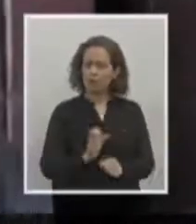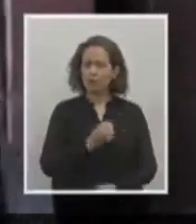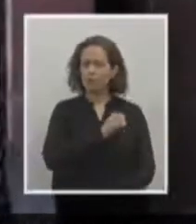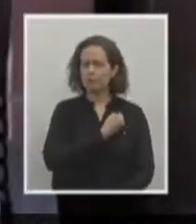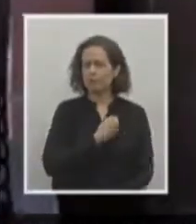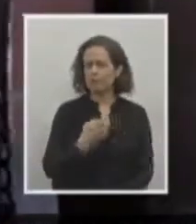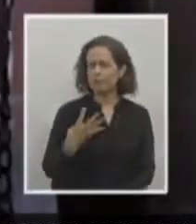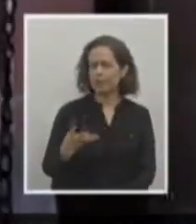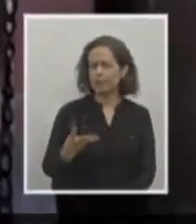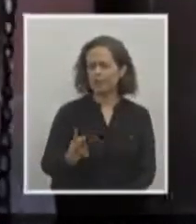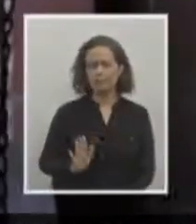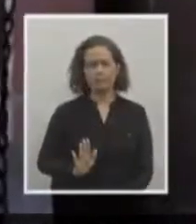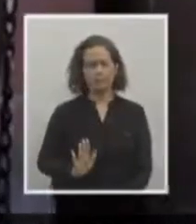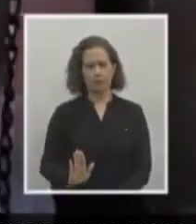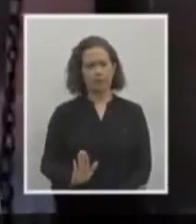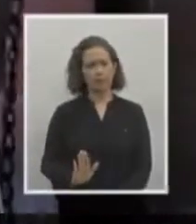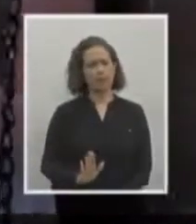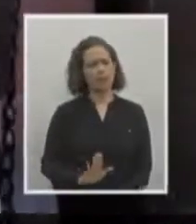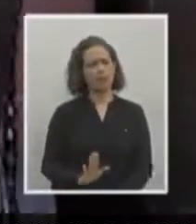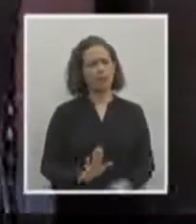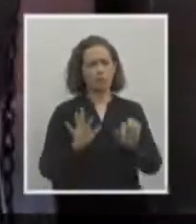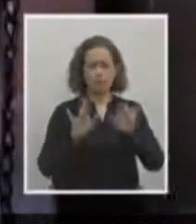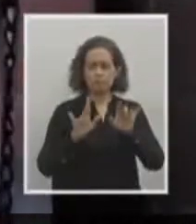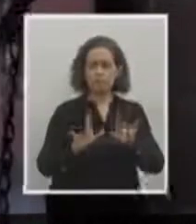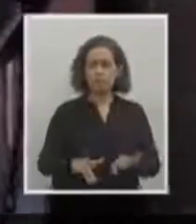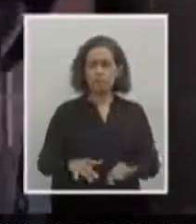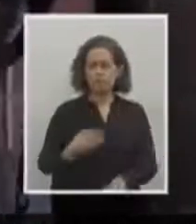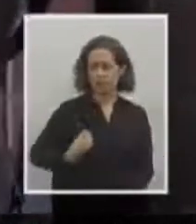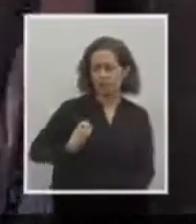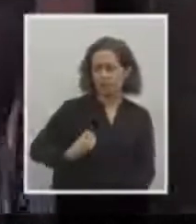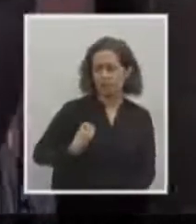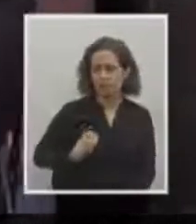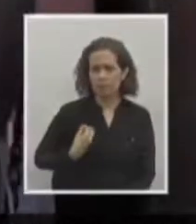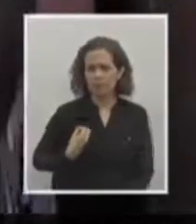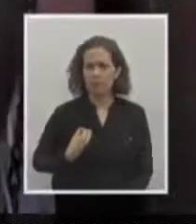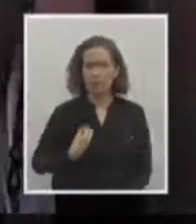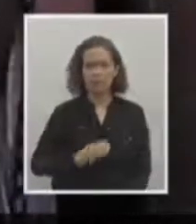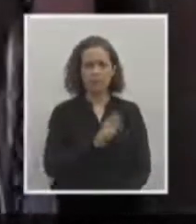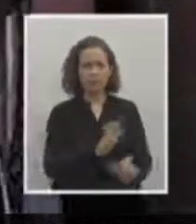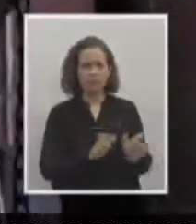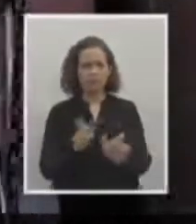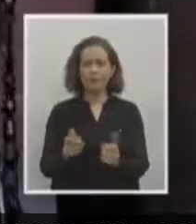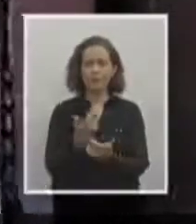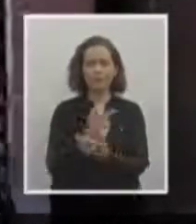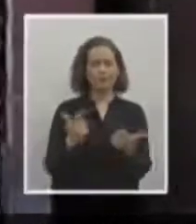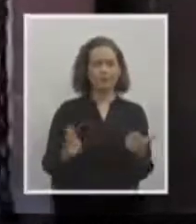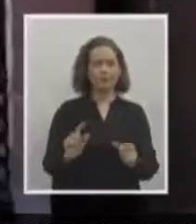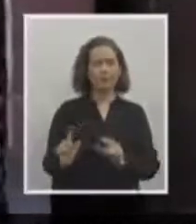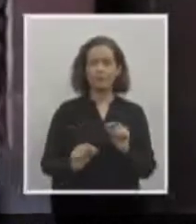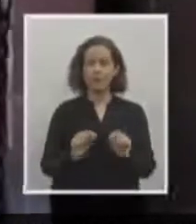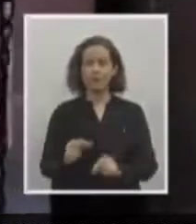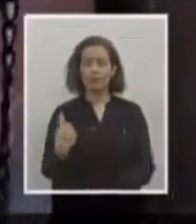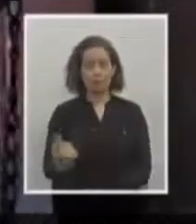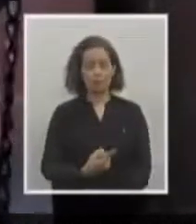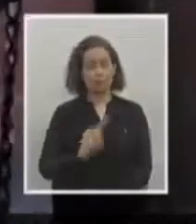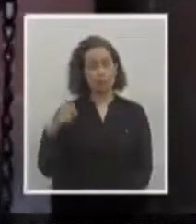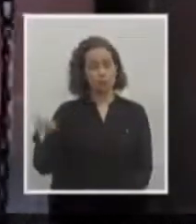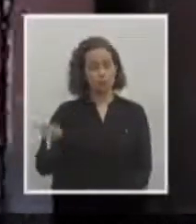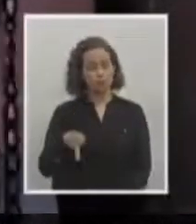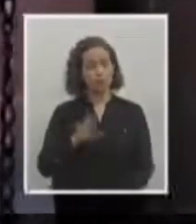apesar dela ter sido elaborada sem a participação dos mais atingidos, né? Que foram nós, os professores